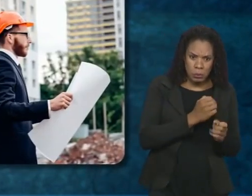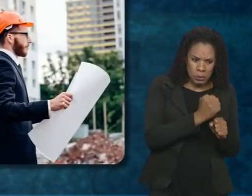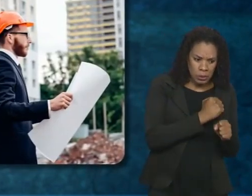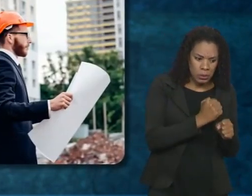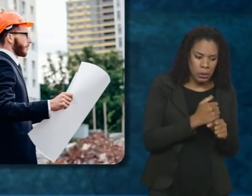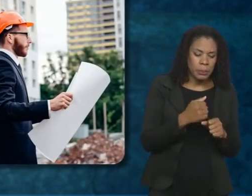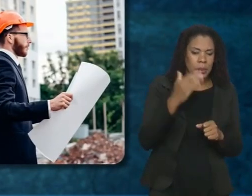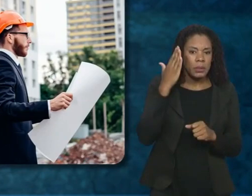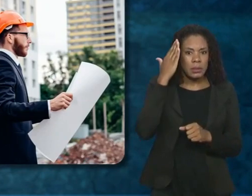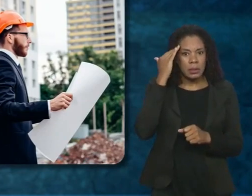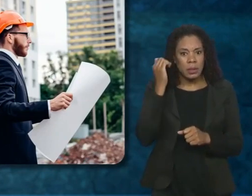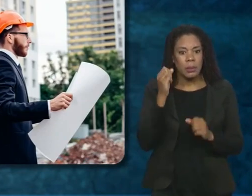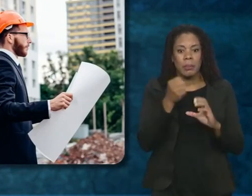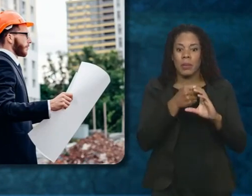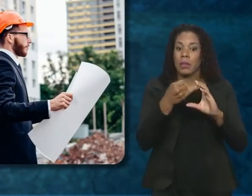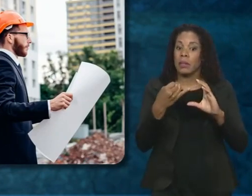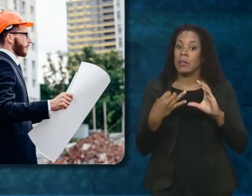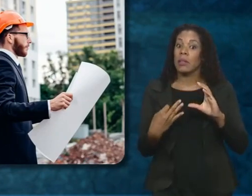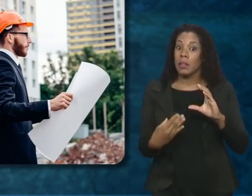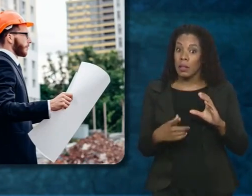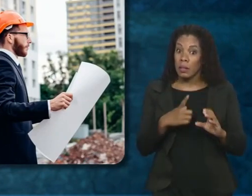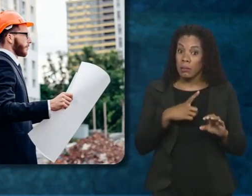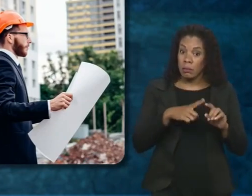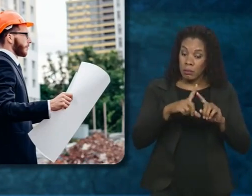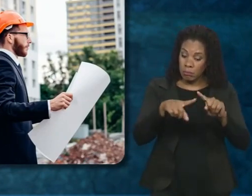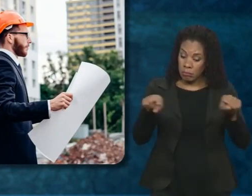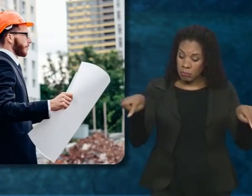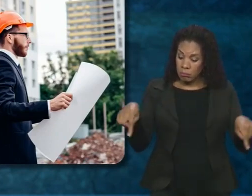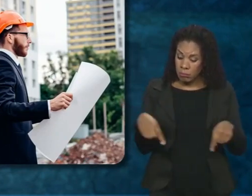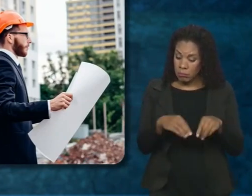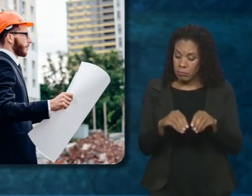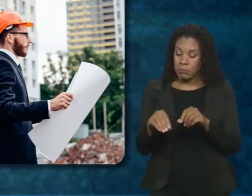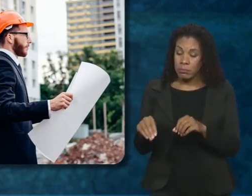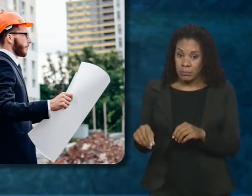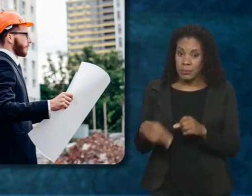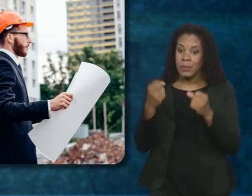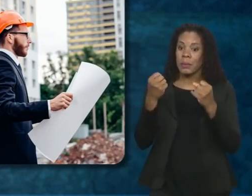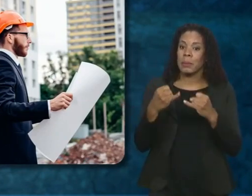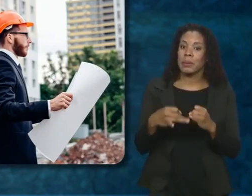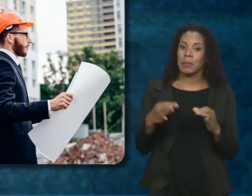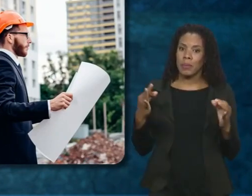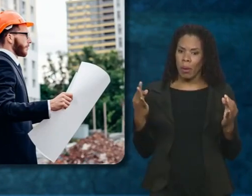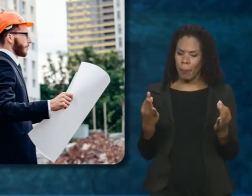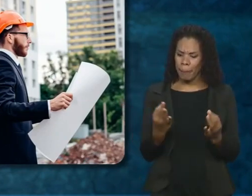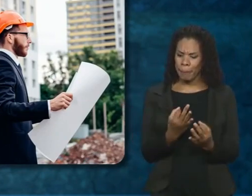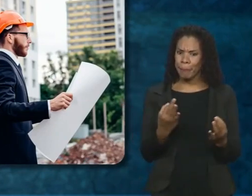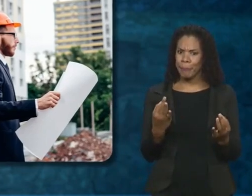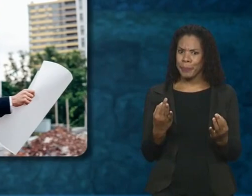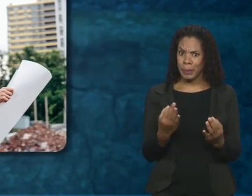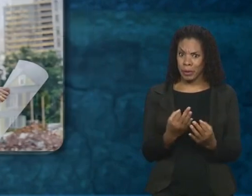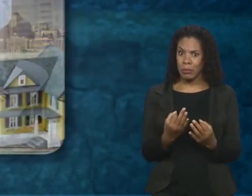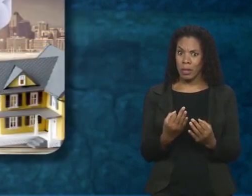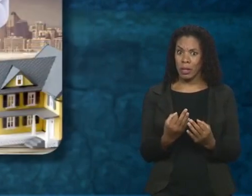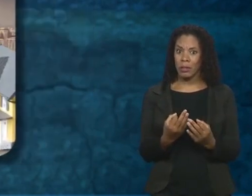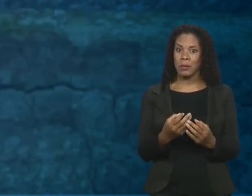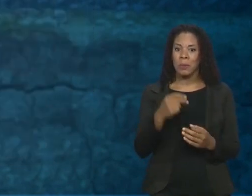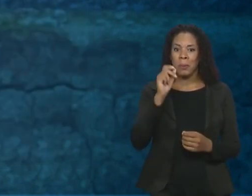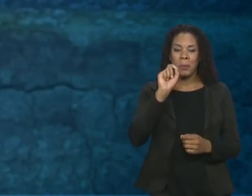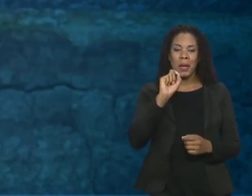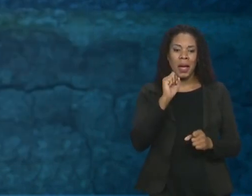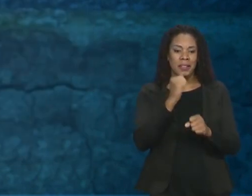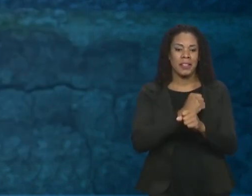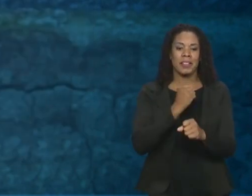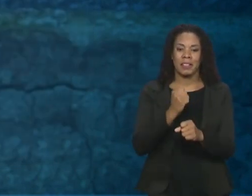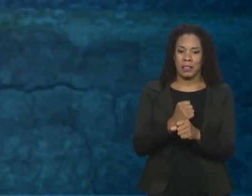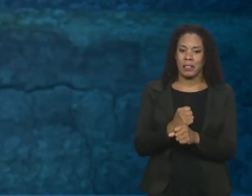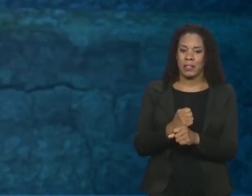as principais características geotécnicas da área para orientar o projeto segundo as aptidões naturais do local. Esses